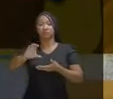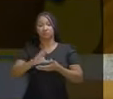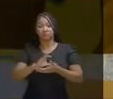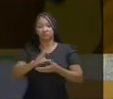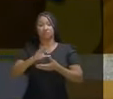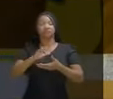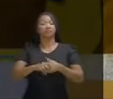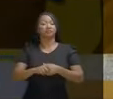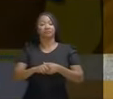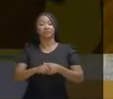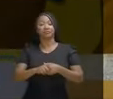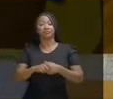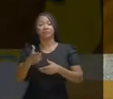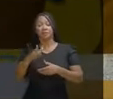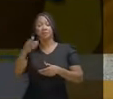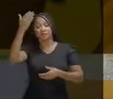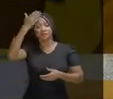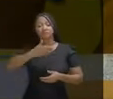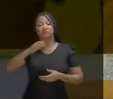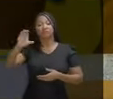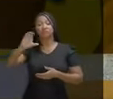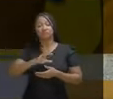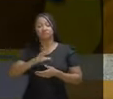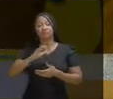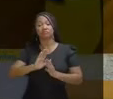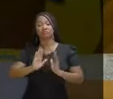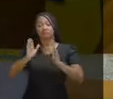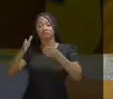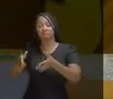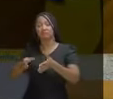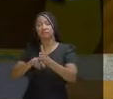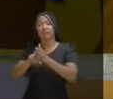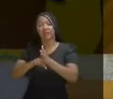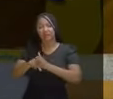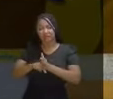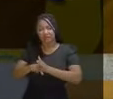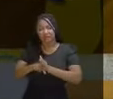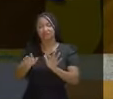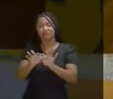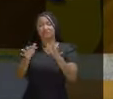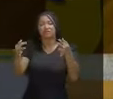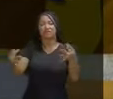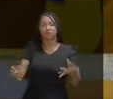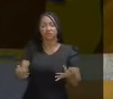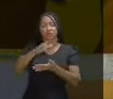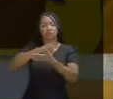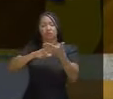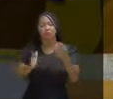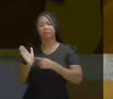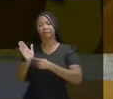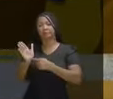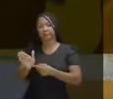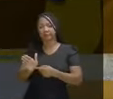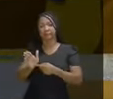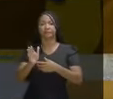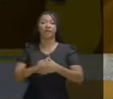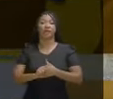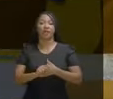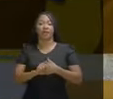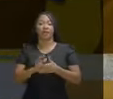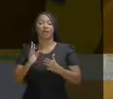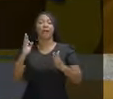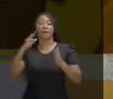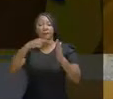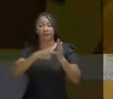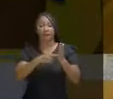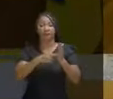a limitação de que a prestação de contas se volta a uma análise meramente formal dos documentos apresentados. A relatora